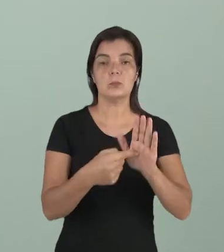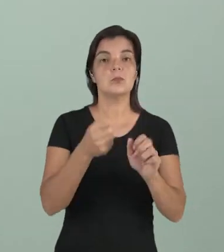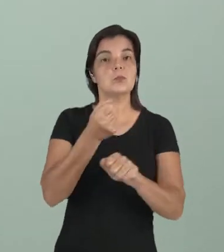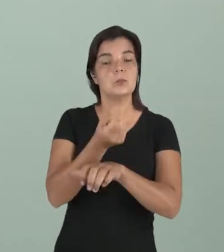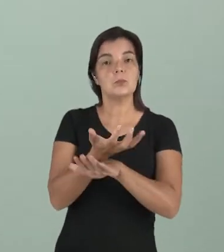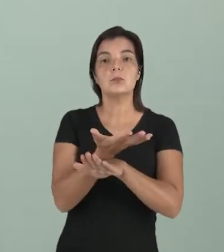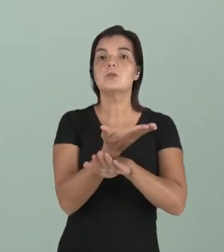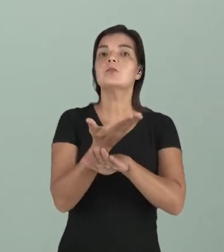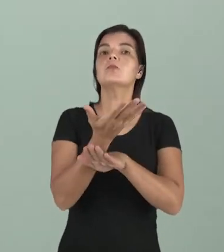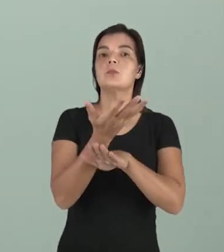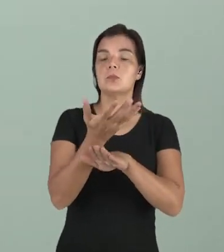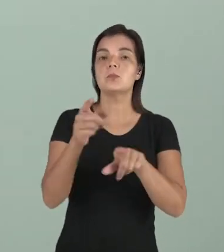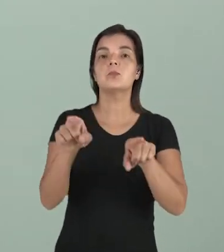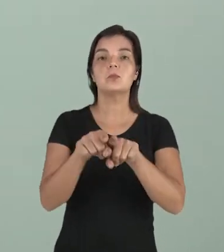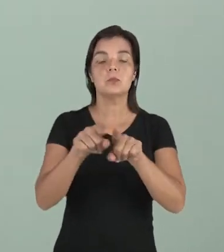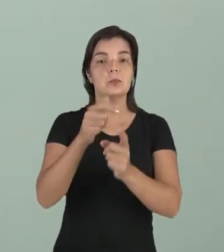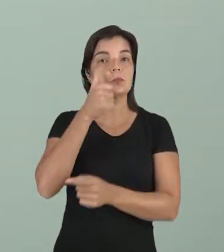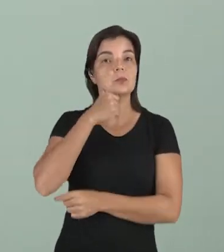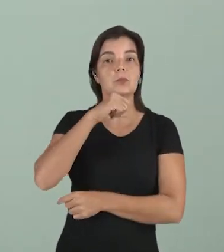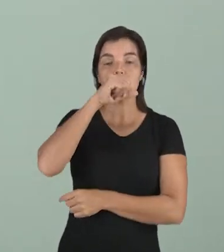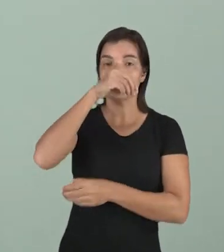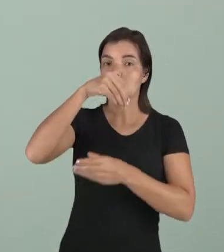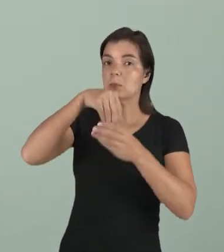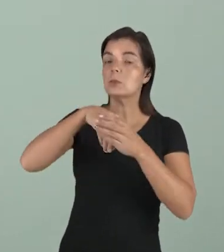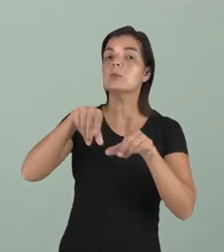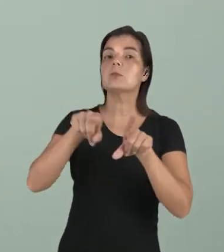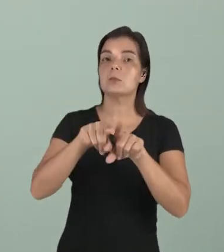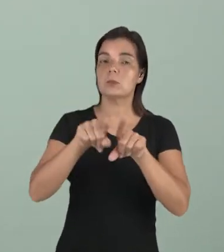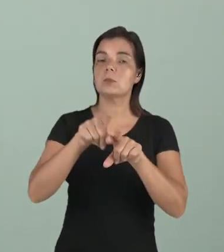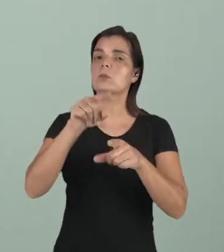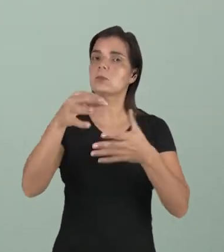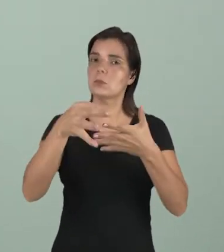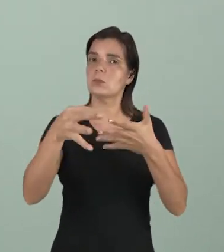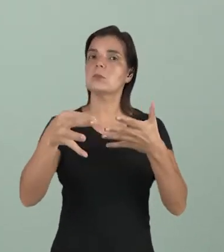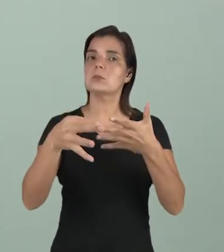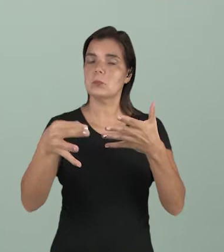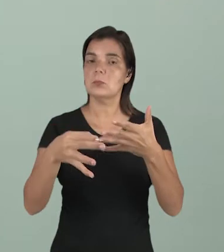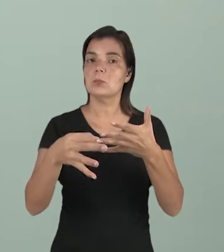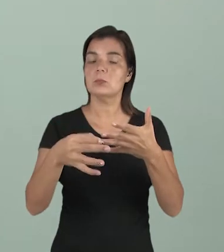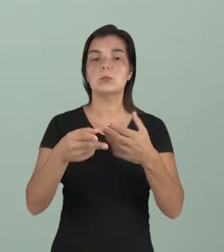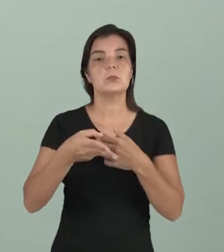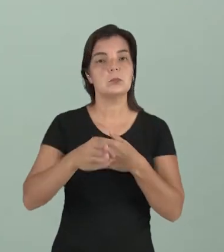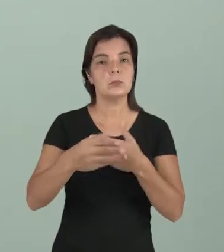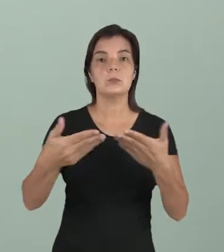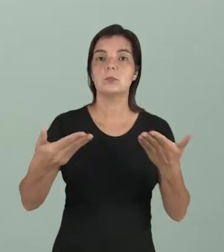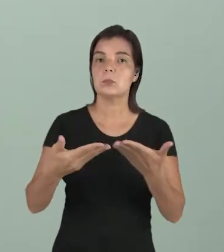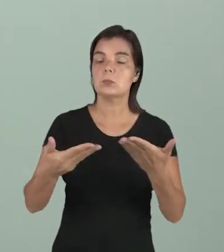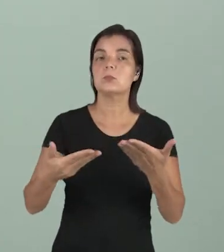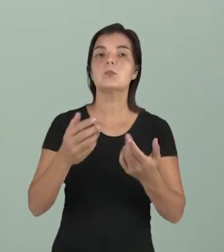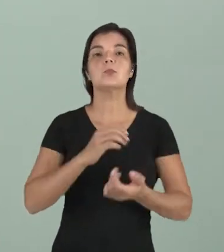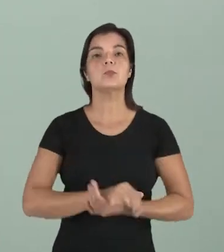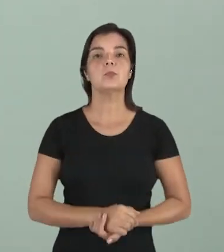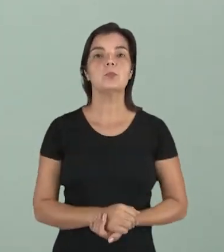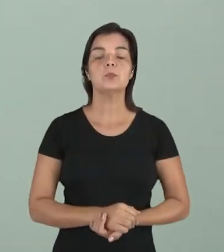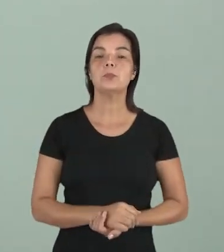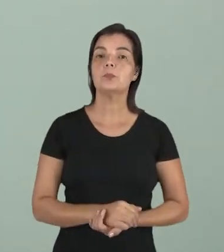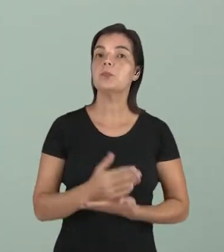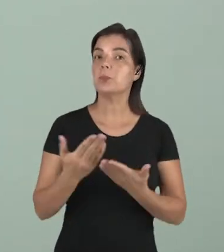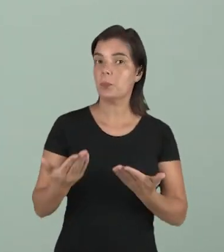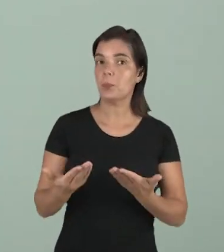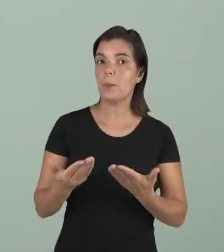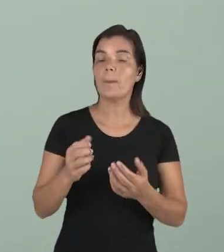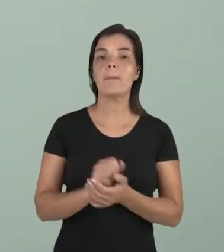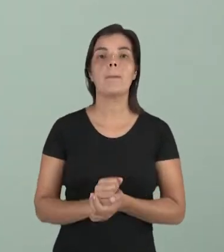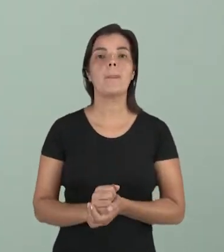baleia é a mãe dos seus filhotinhos dentro dela, é uma classificação que perpetua até hoje. Então, o